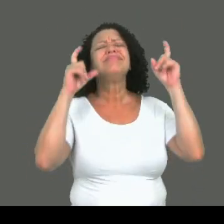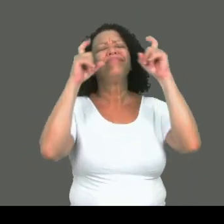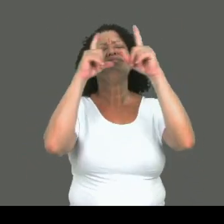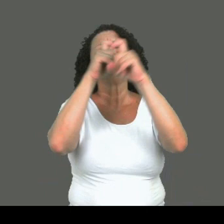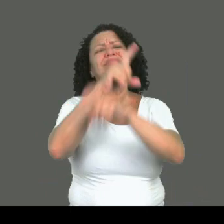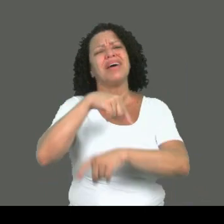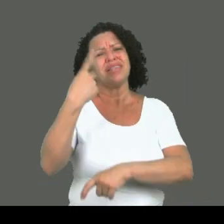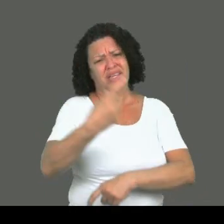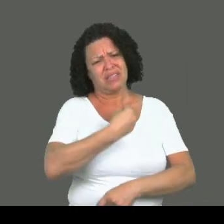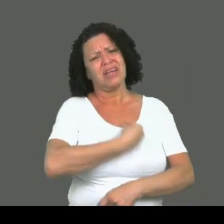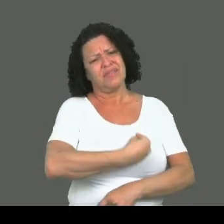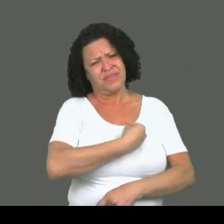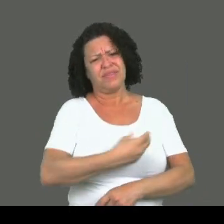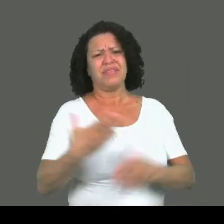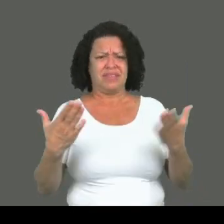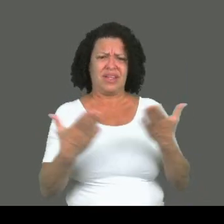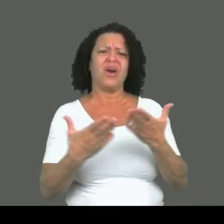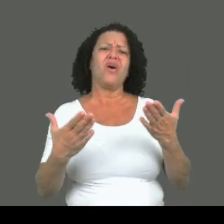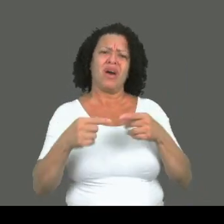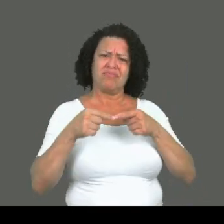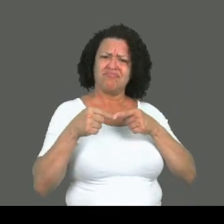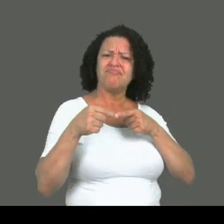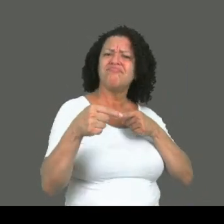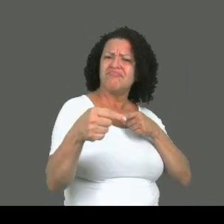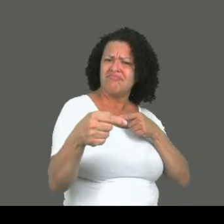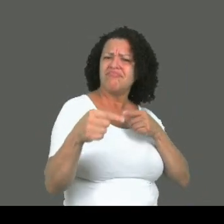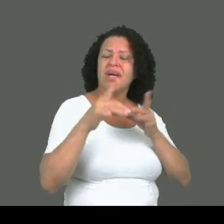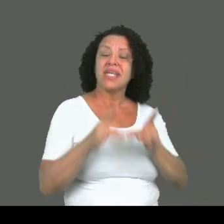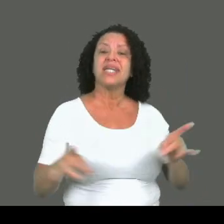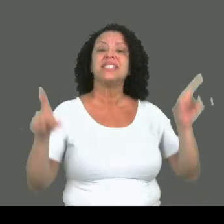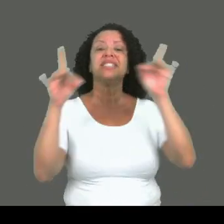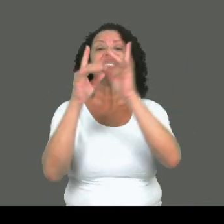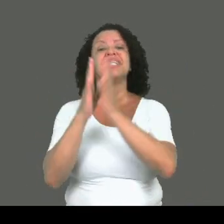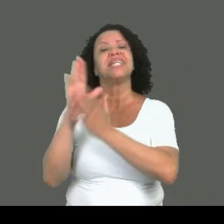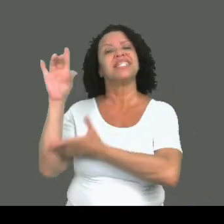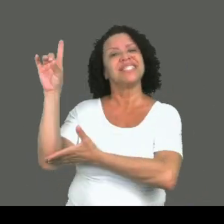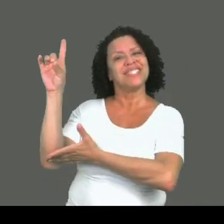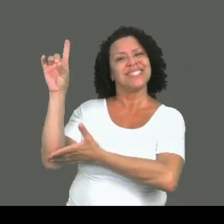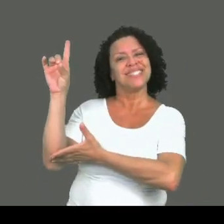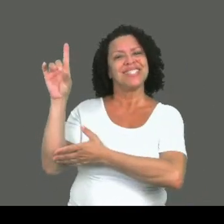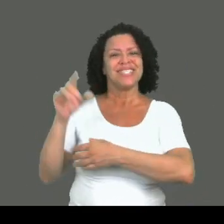gente está vivenciando. Que assim seja, graças a Deus.